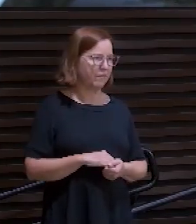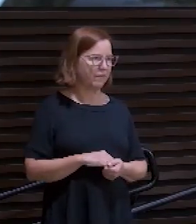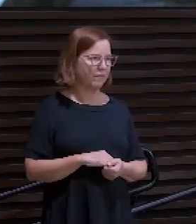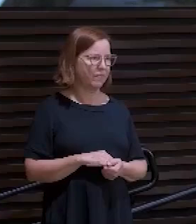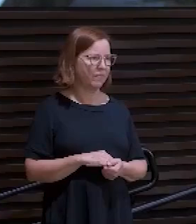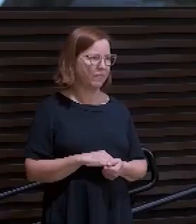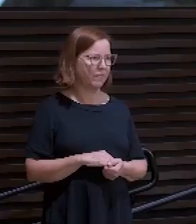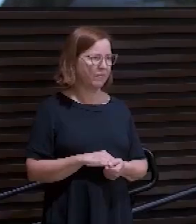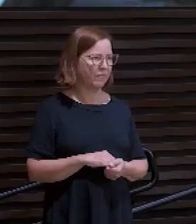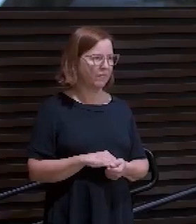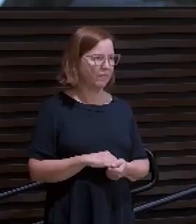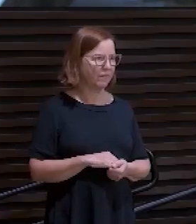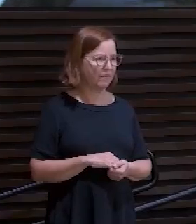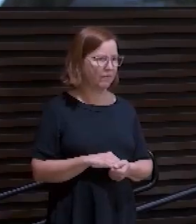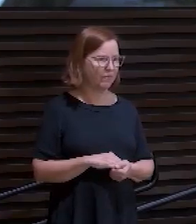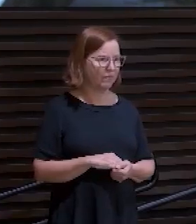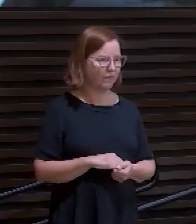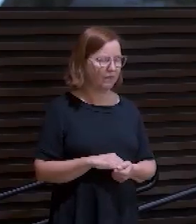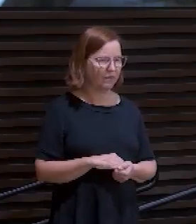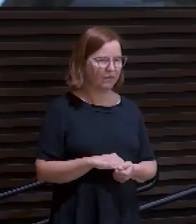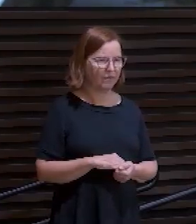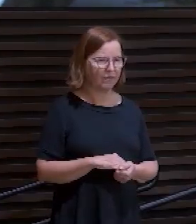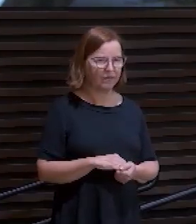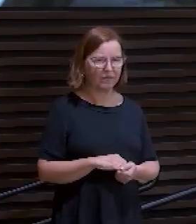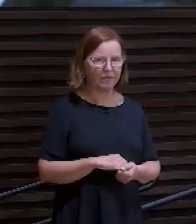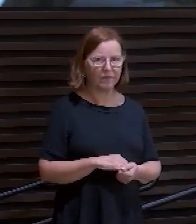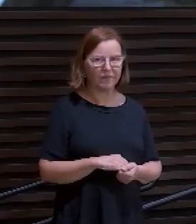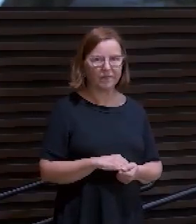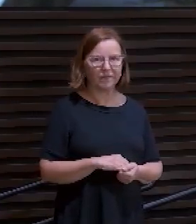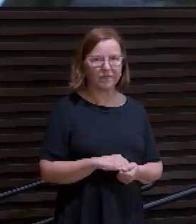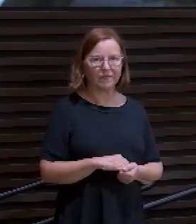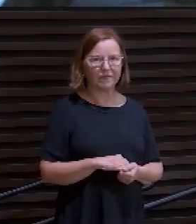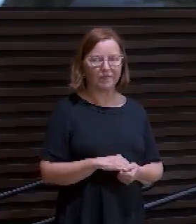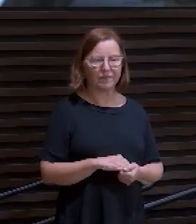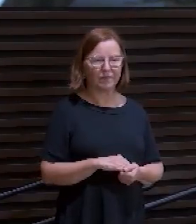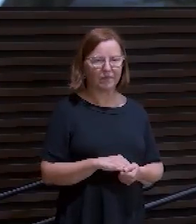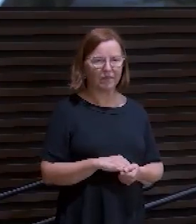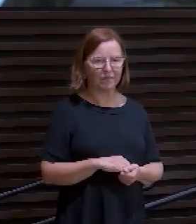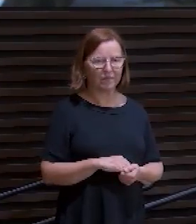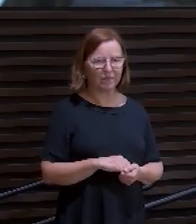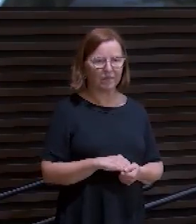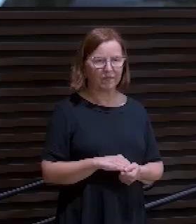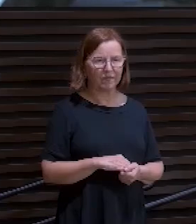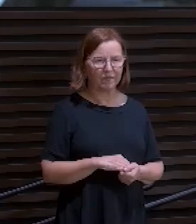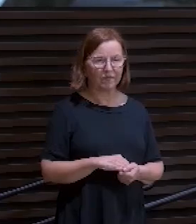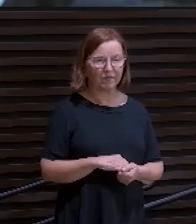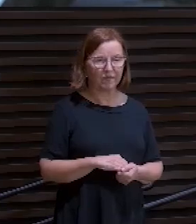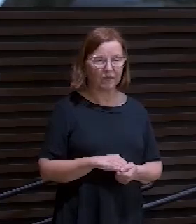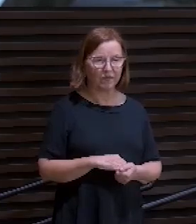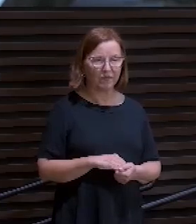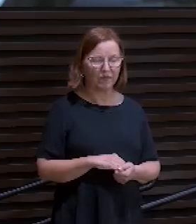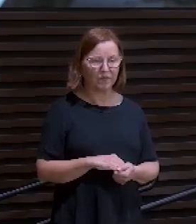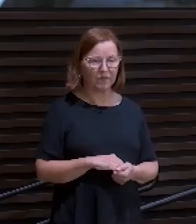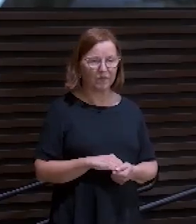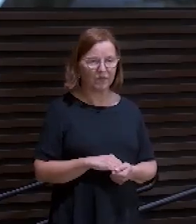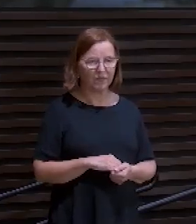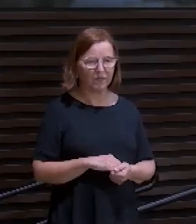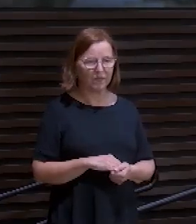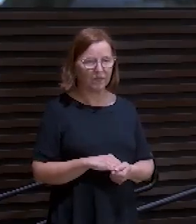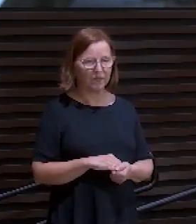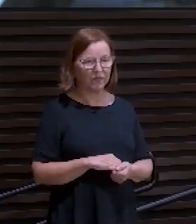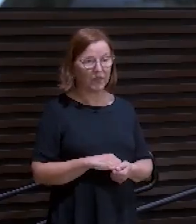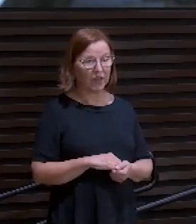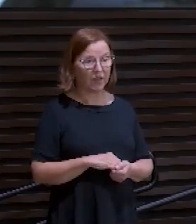E Ele disse, eu trabalhei por vós. Vocês não puderam angariar a sua própria